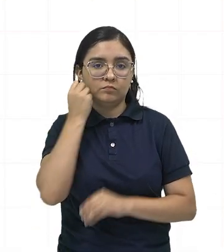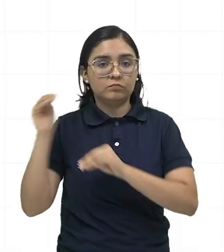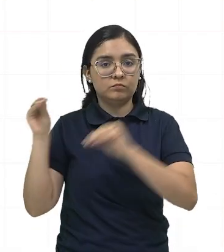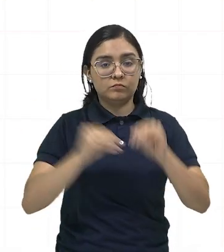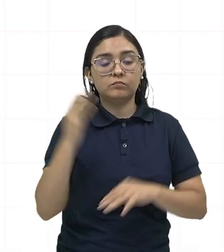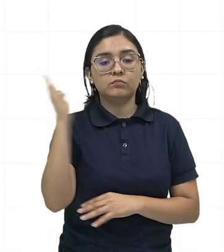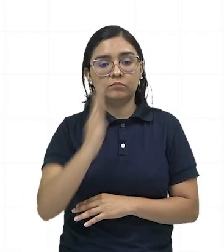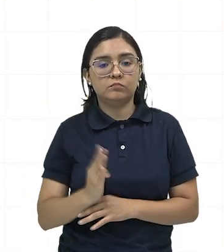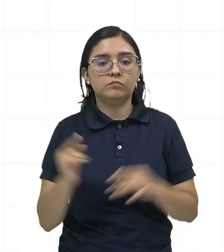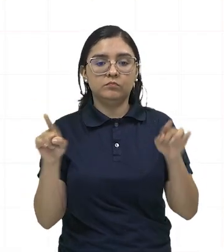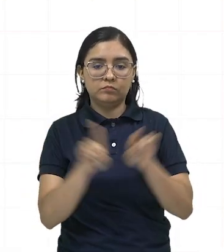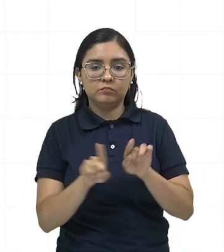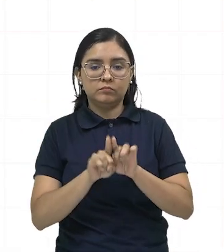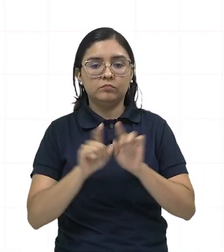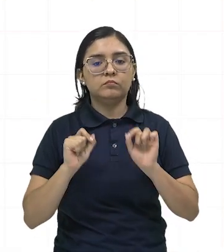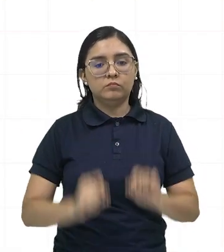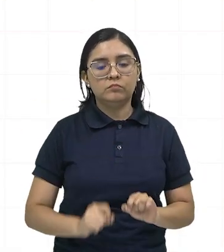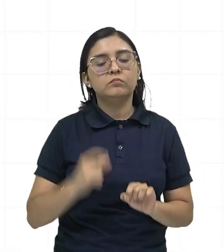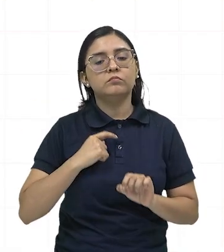Brasil, a